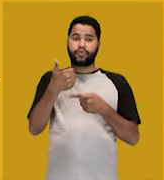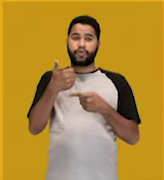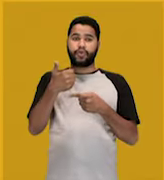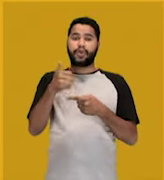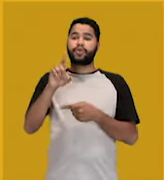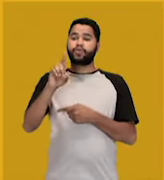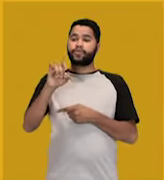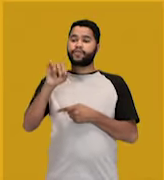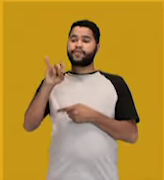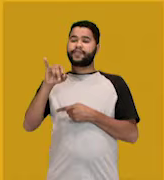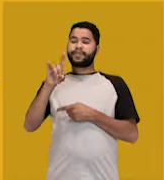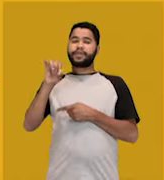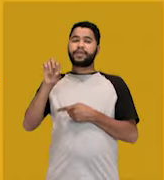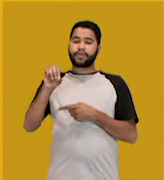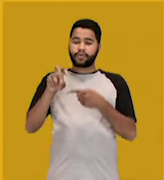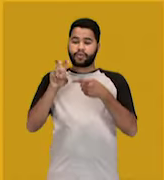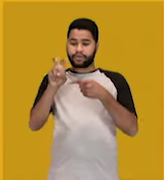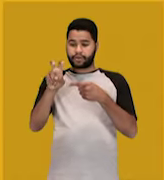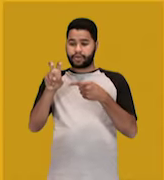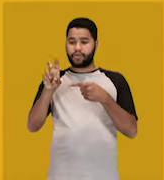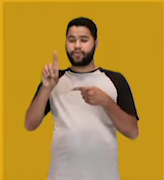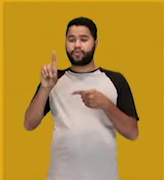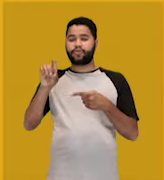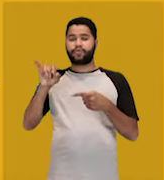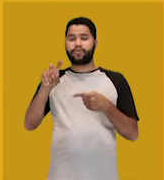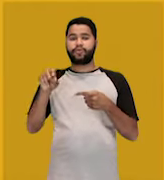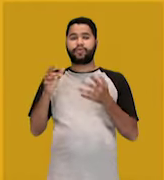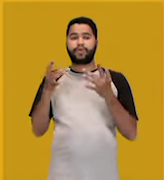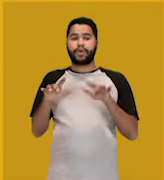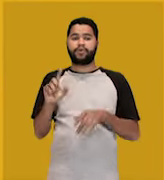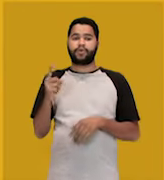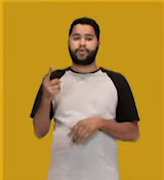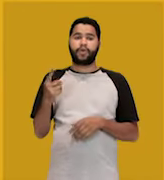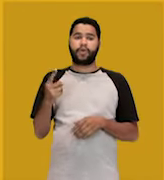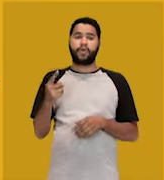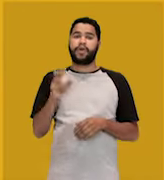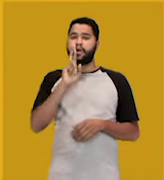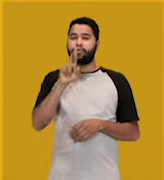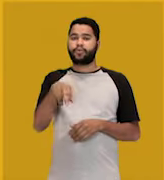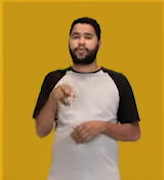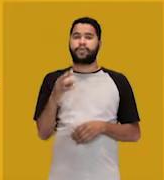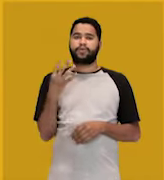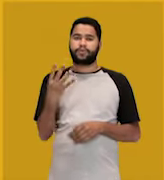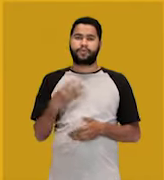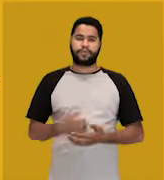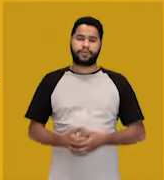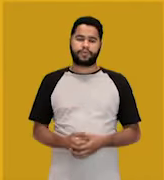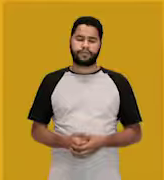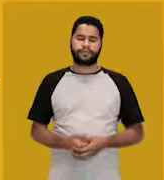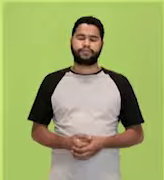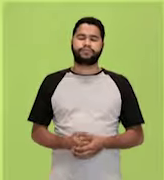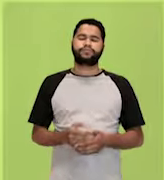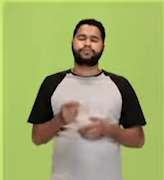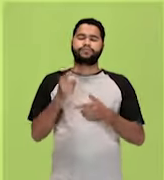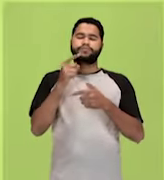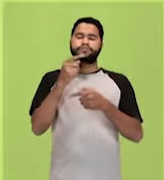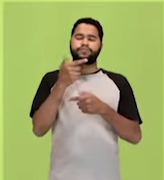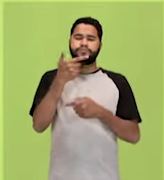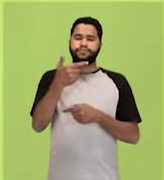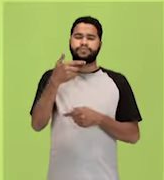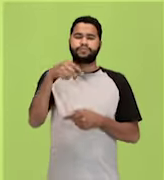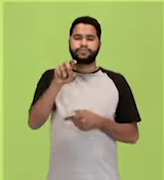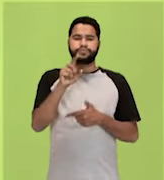dividendo, o 5 o divisor, o resto é 1, o quociente é 4, tá? 21 dividido por 5 é 4